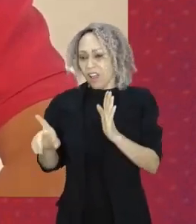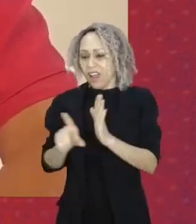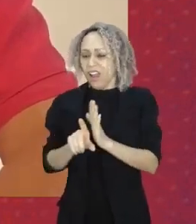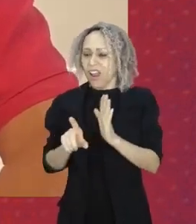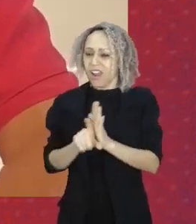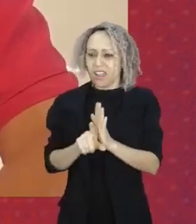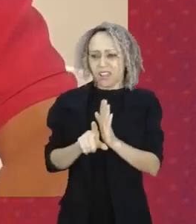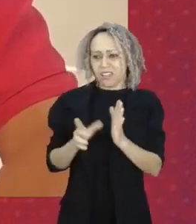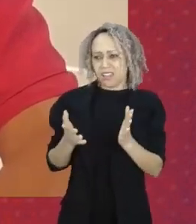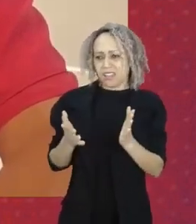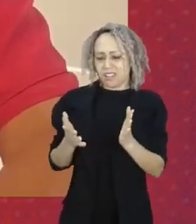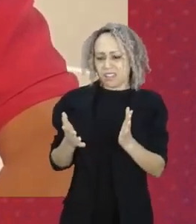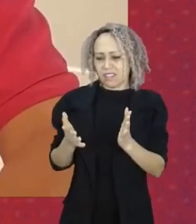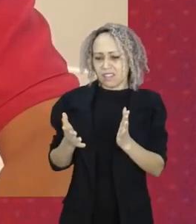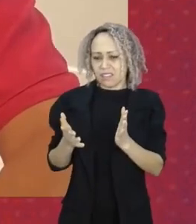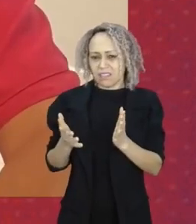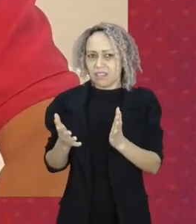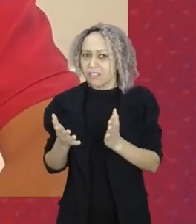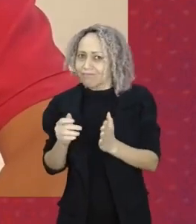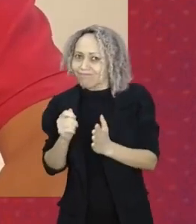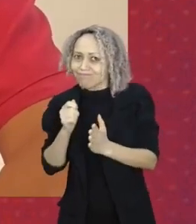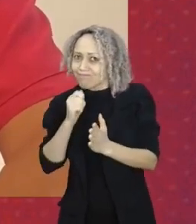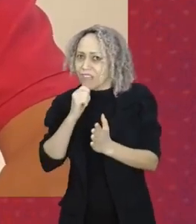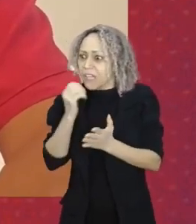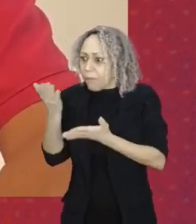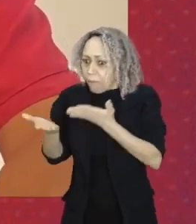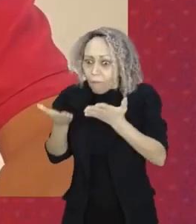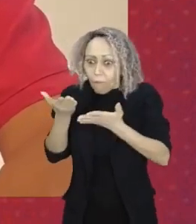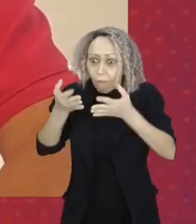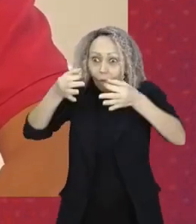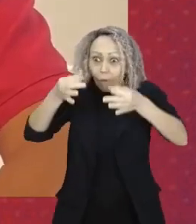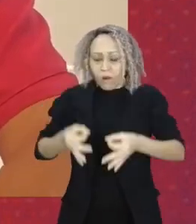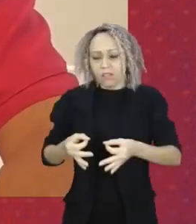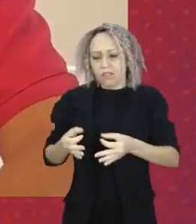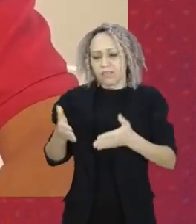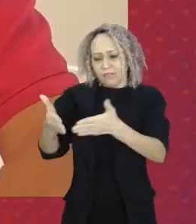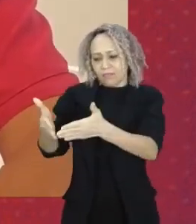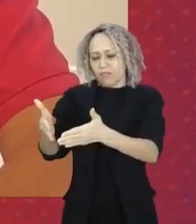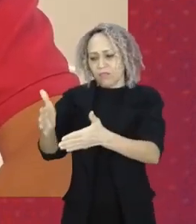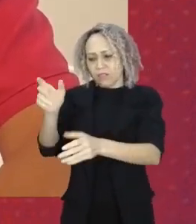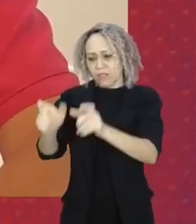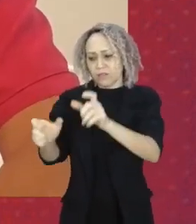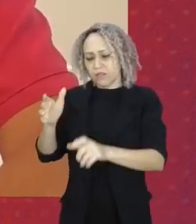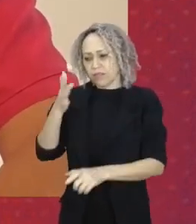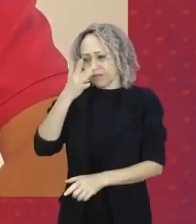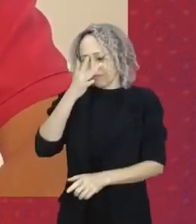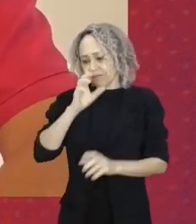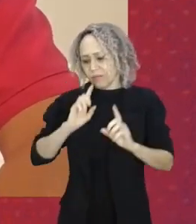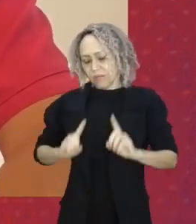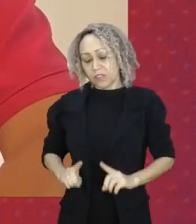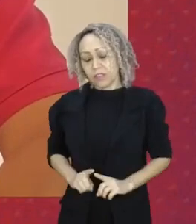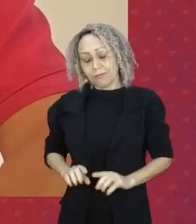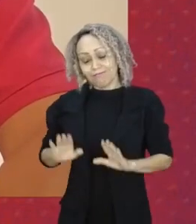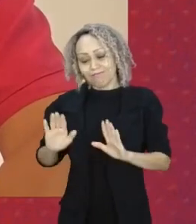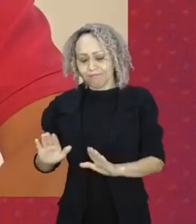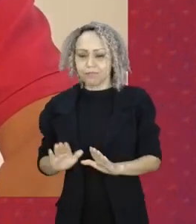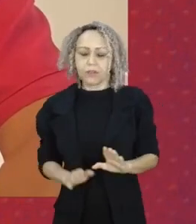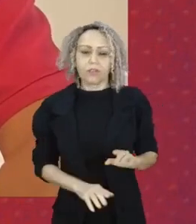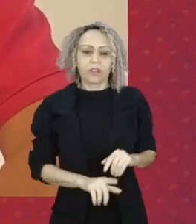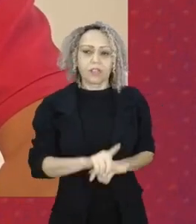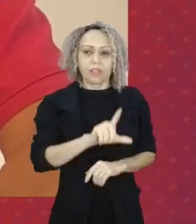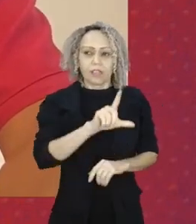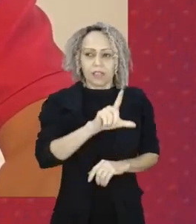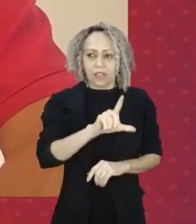discorrer sobre a atenção às pessoas com deficiência. Já a Lei Orgânica da